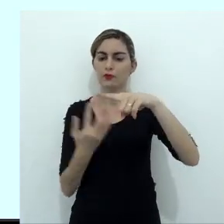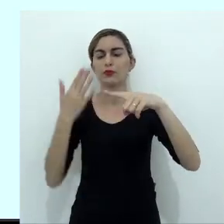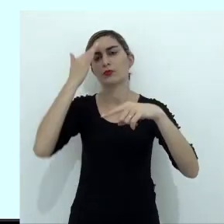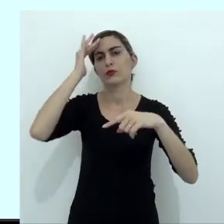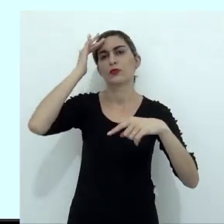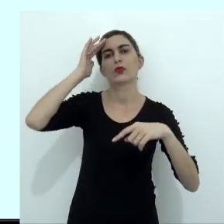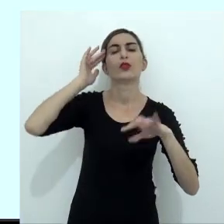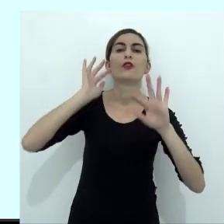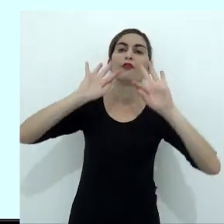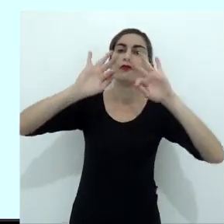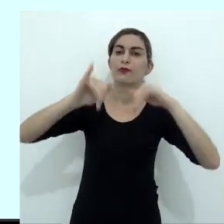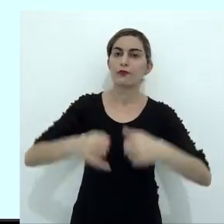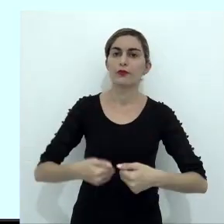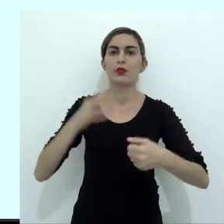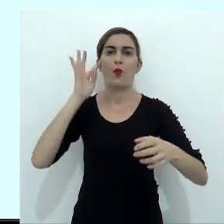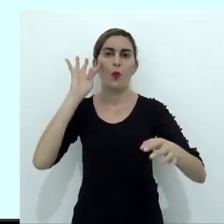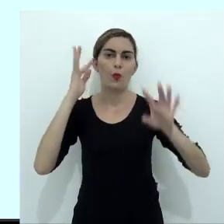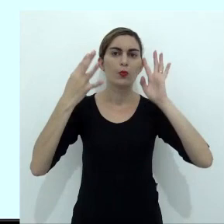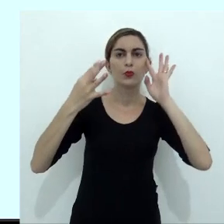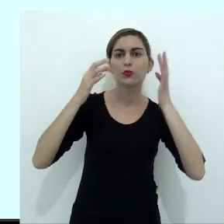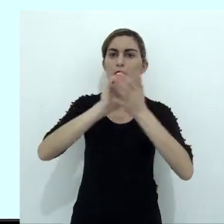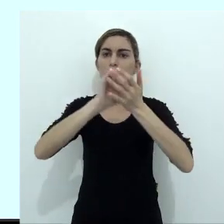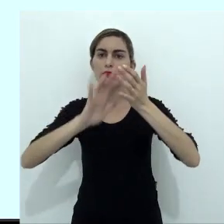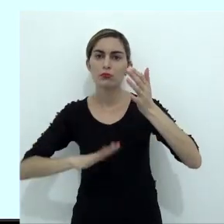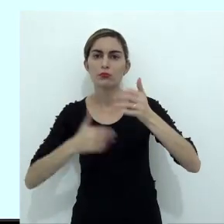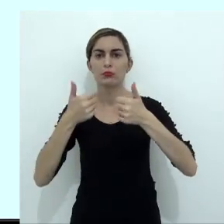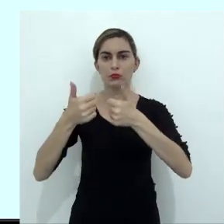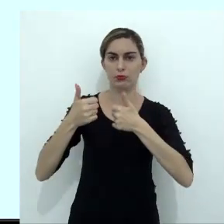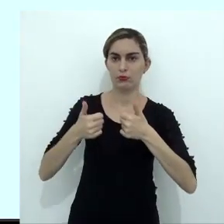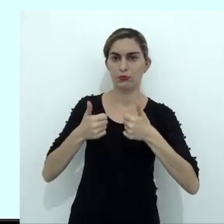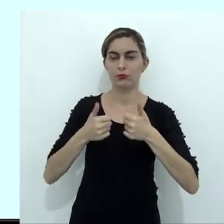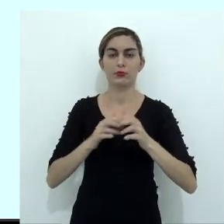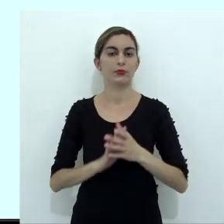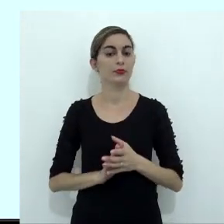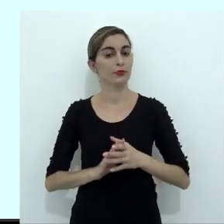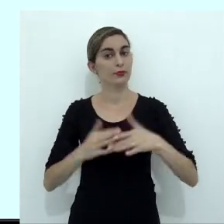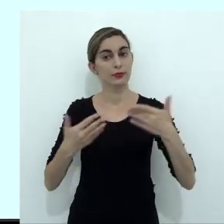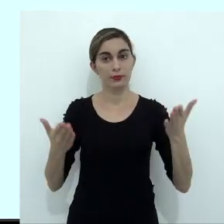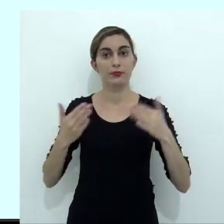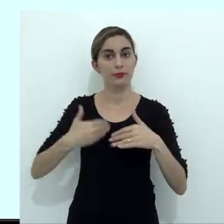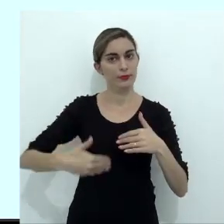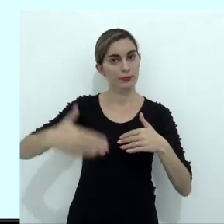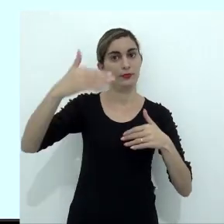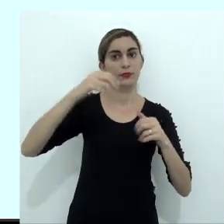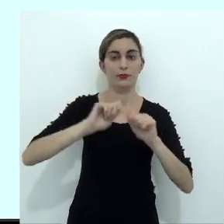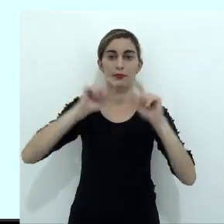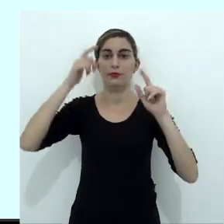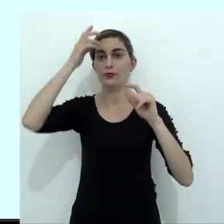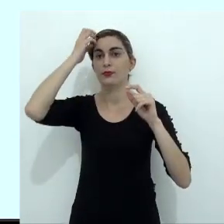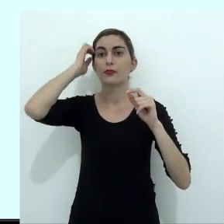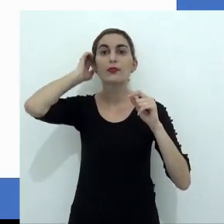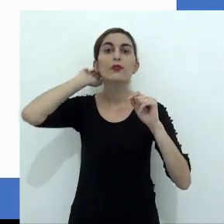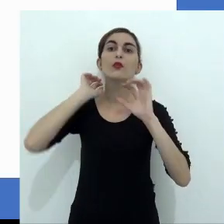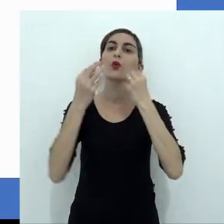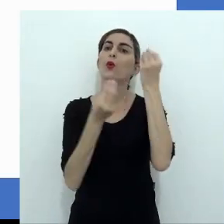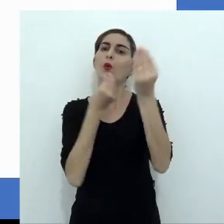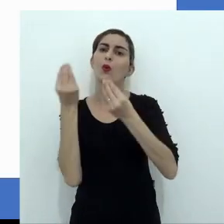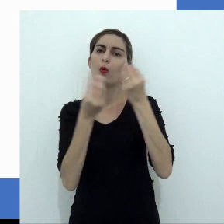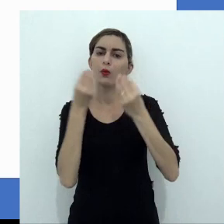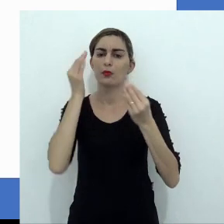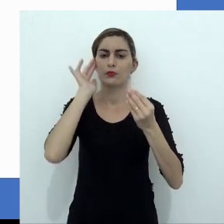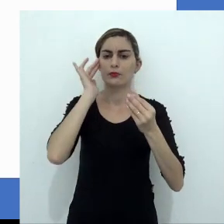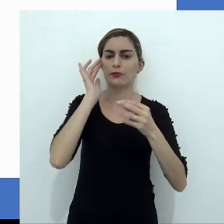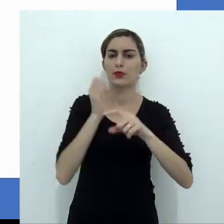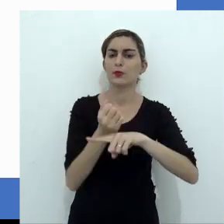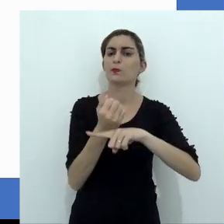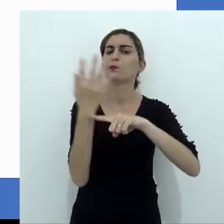fração, e lá no final a gente vai resolver uns exercícios bem massa, beleza? Bom, então vamos lá para a tela. Ó. Como é que a gente deve